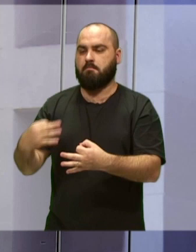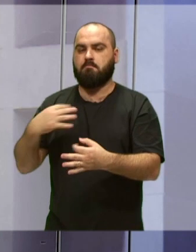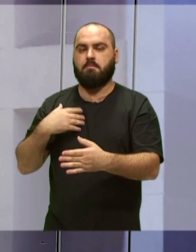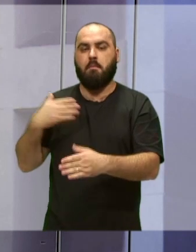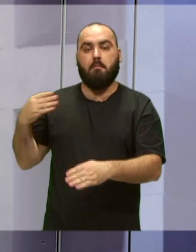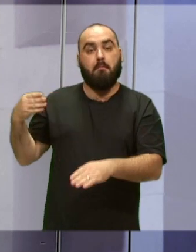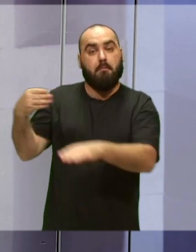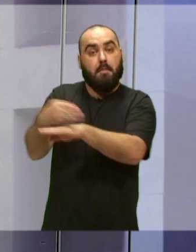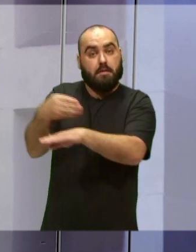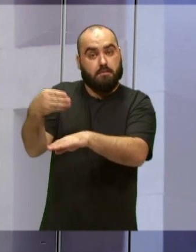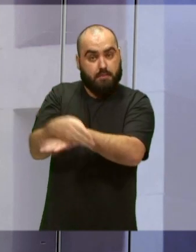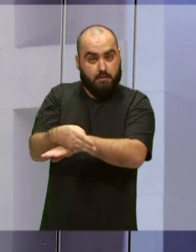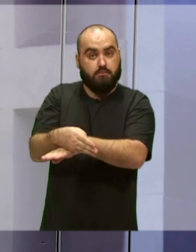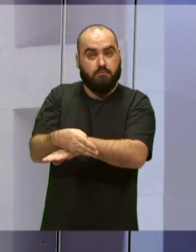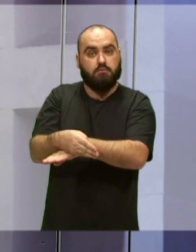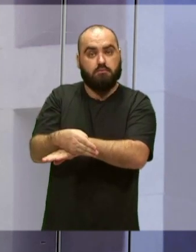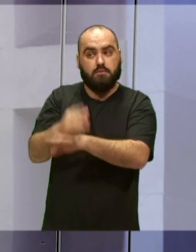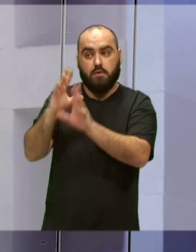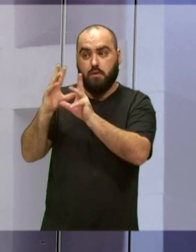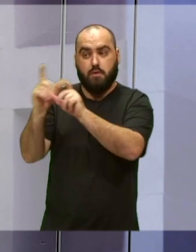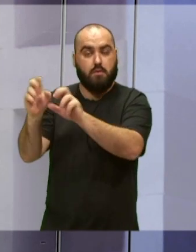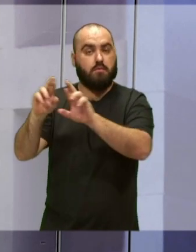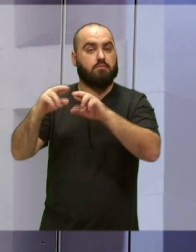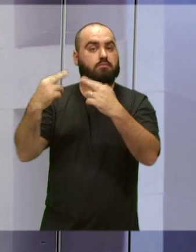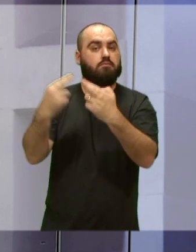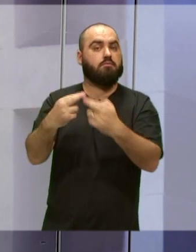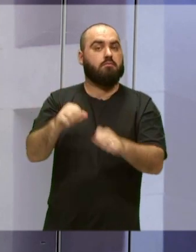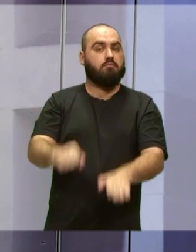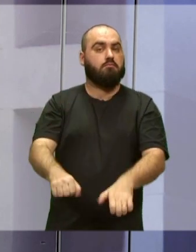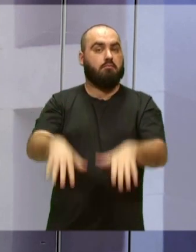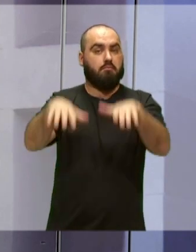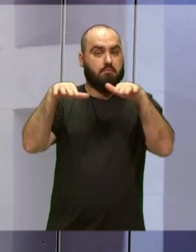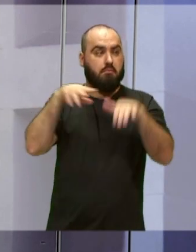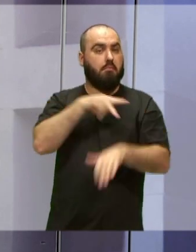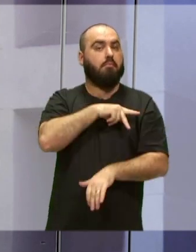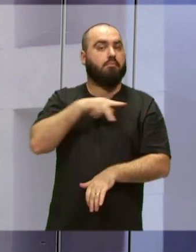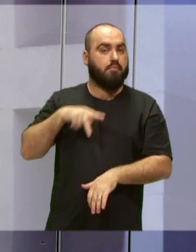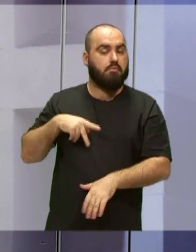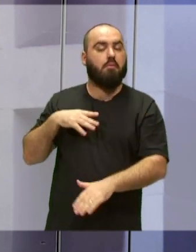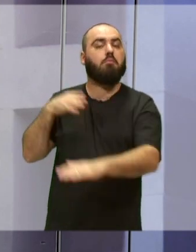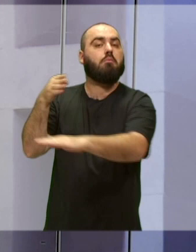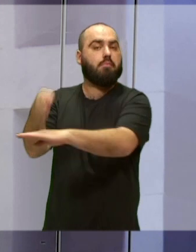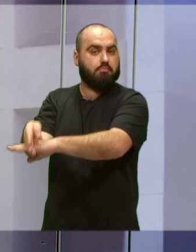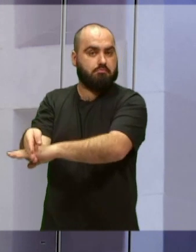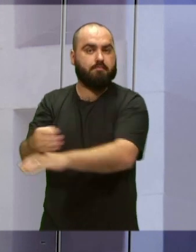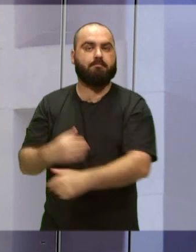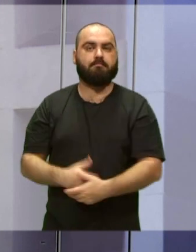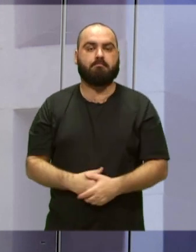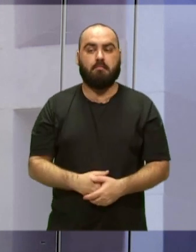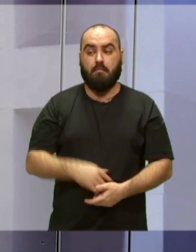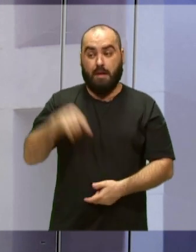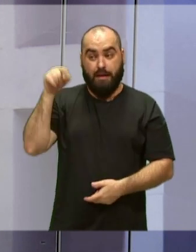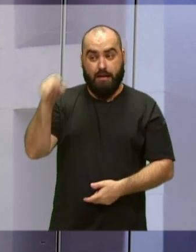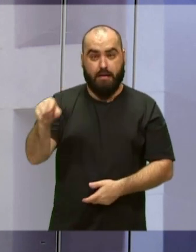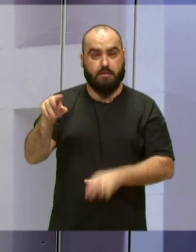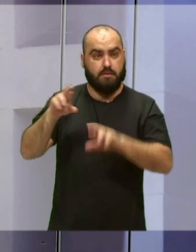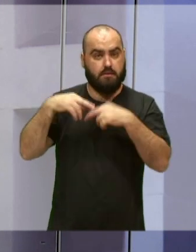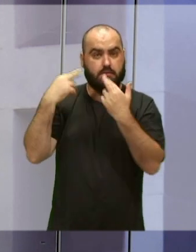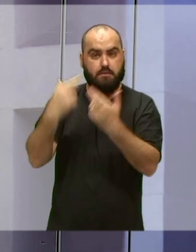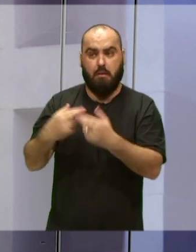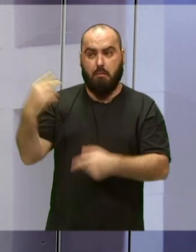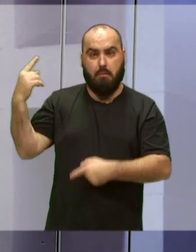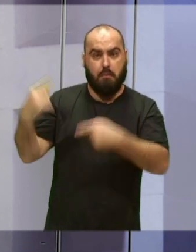processo nas nas audiências públicas essas audiências públicas assim trouxeram grandes